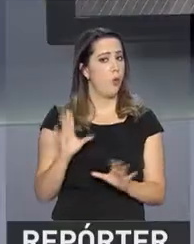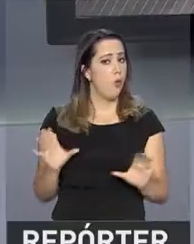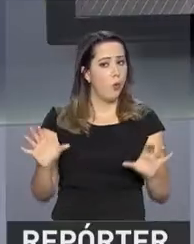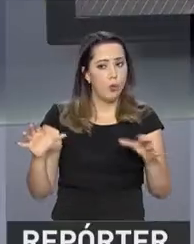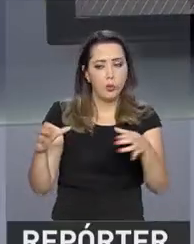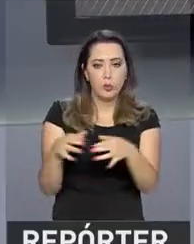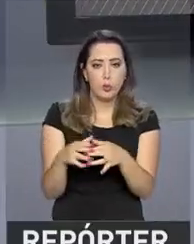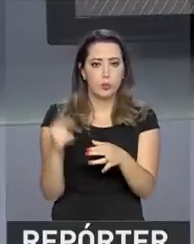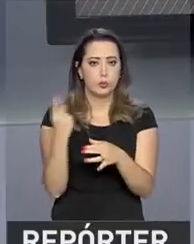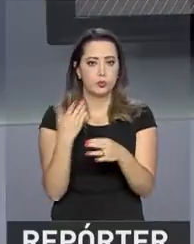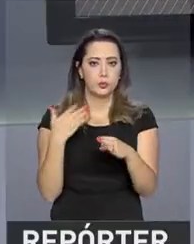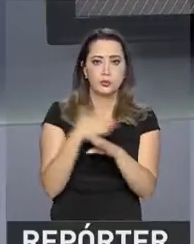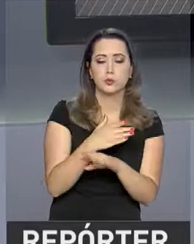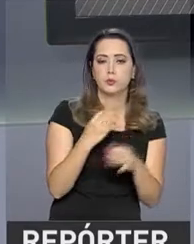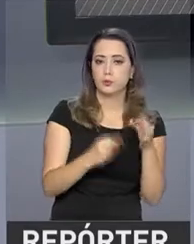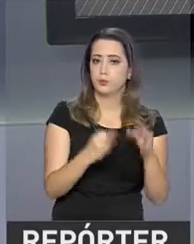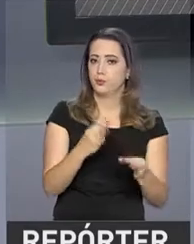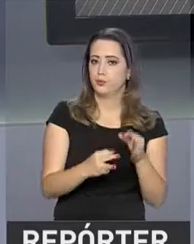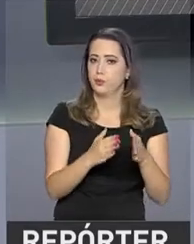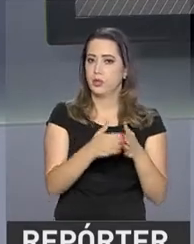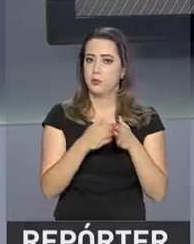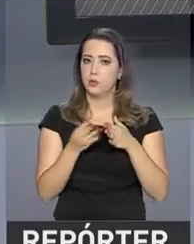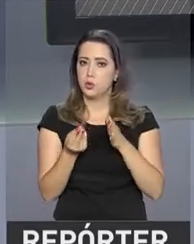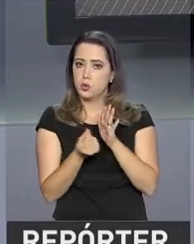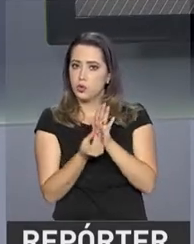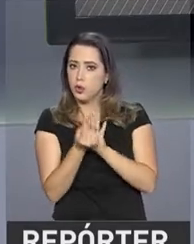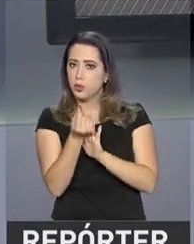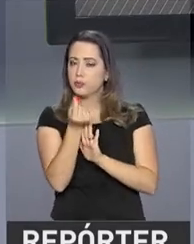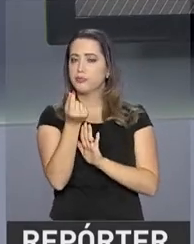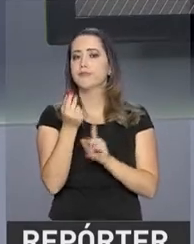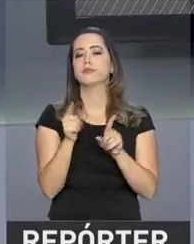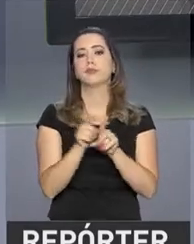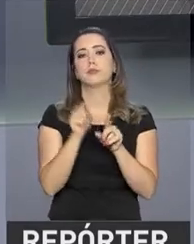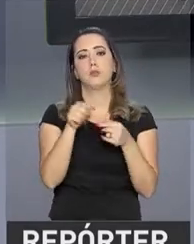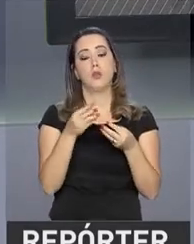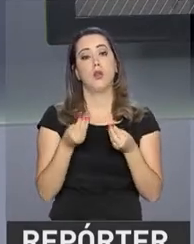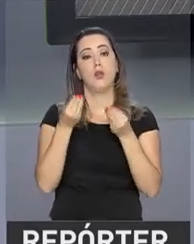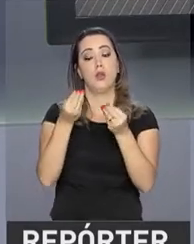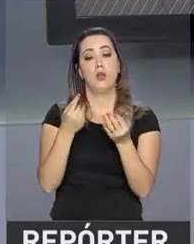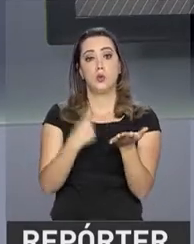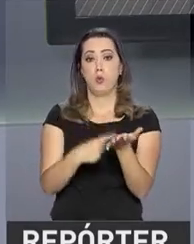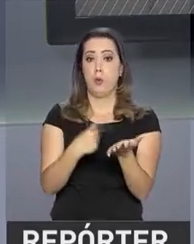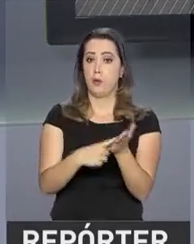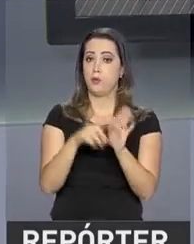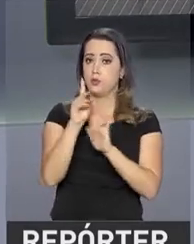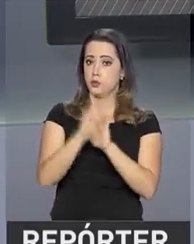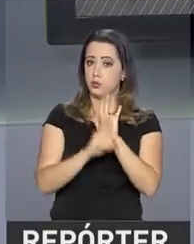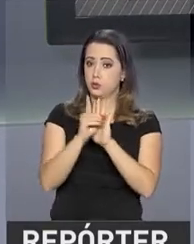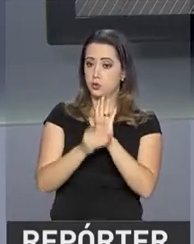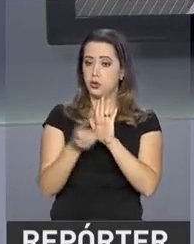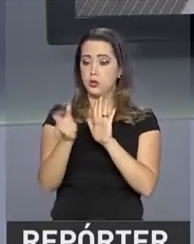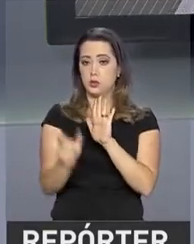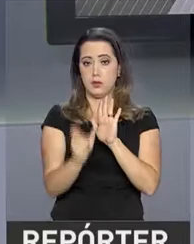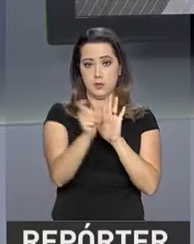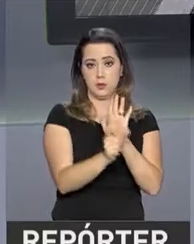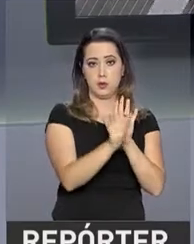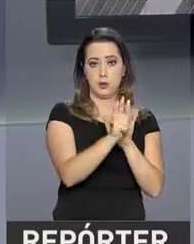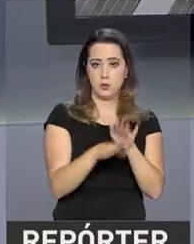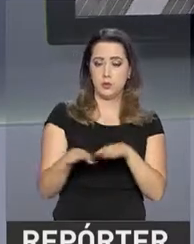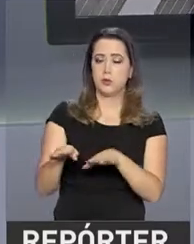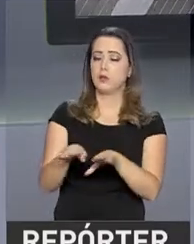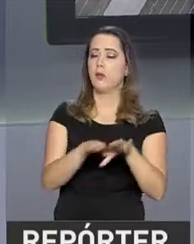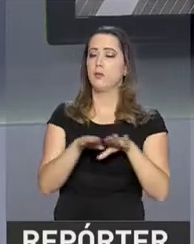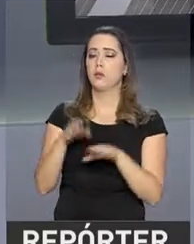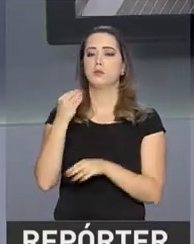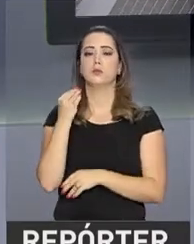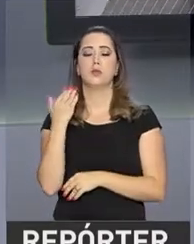o presidente michel temer disse que este acordo garante o direito dos cidadãos mantém a estabilidade do sistema bancário e vai injetar